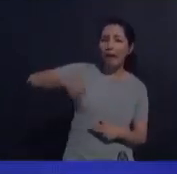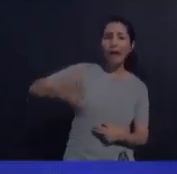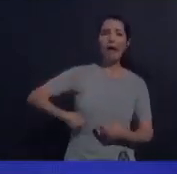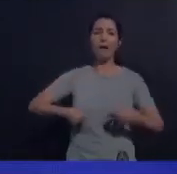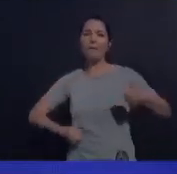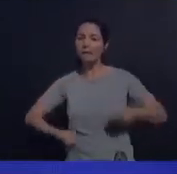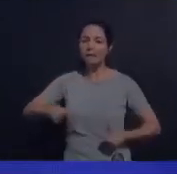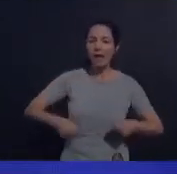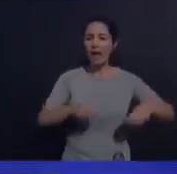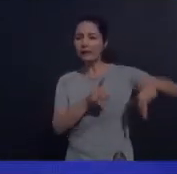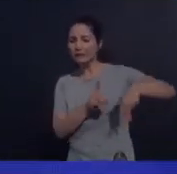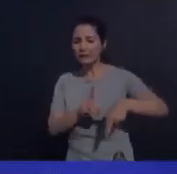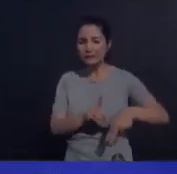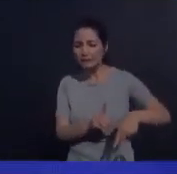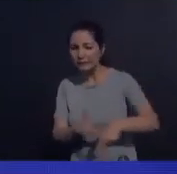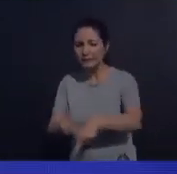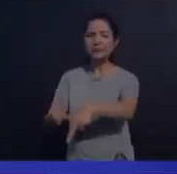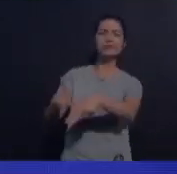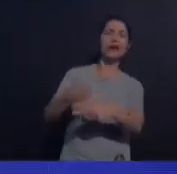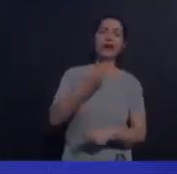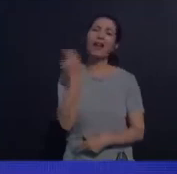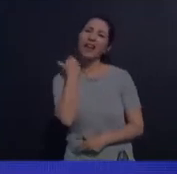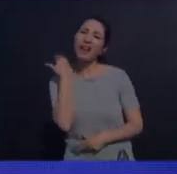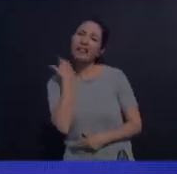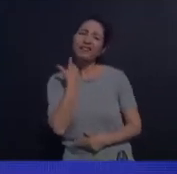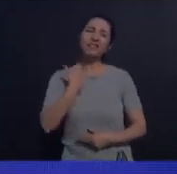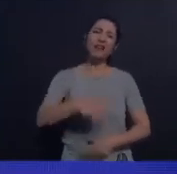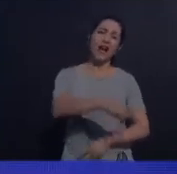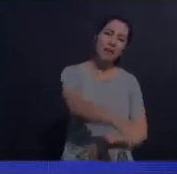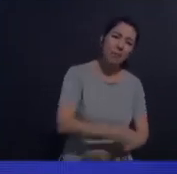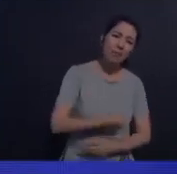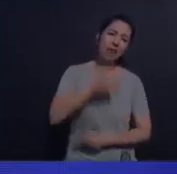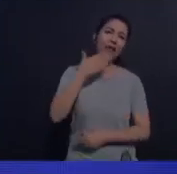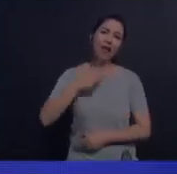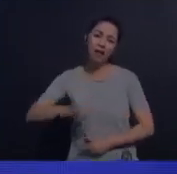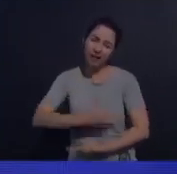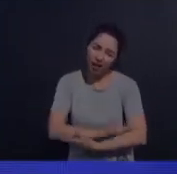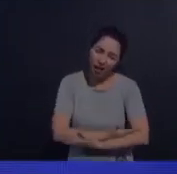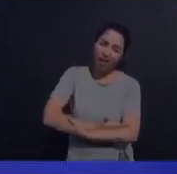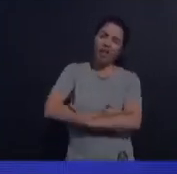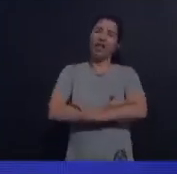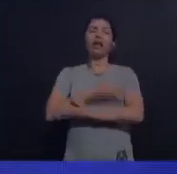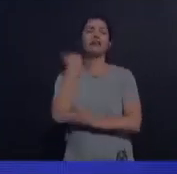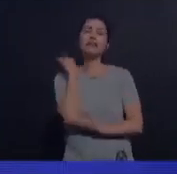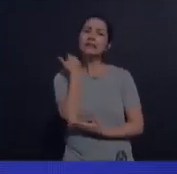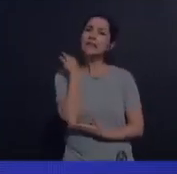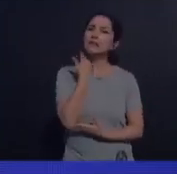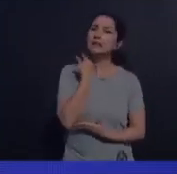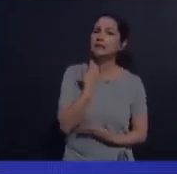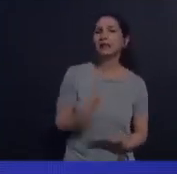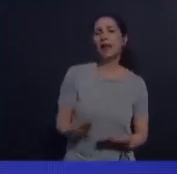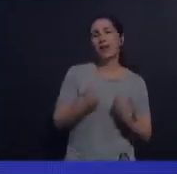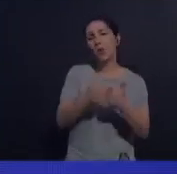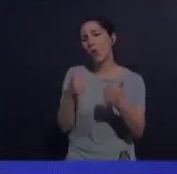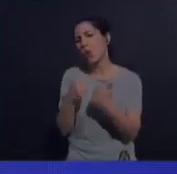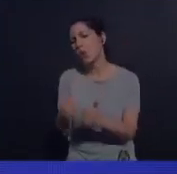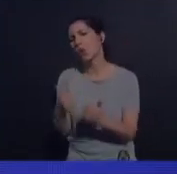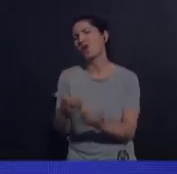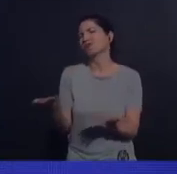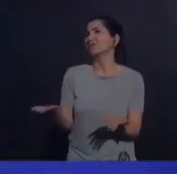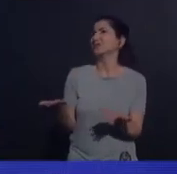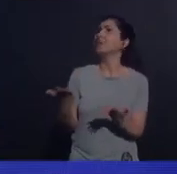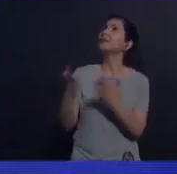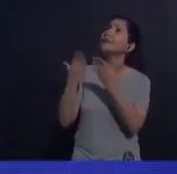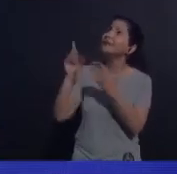compra aquele cansaço de carregar as coisas quer carregar menino e eu ficava assim comecei a orar pedindo pra